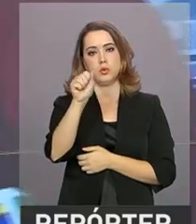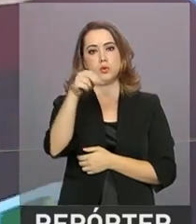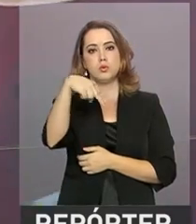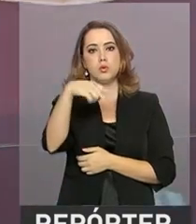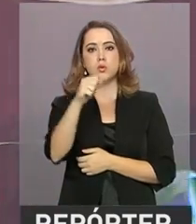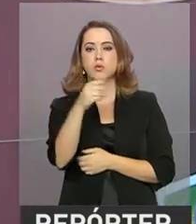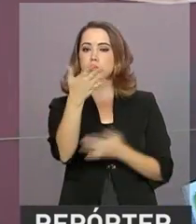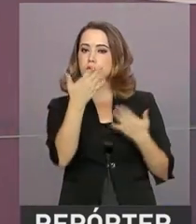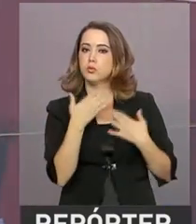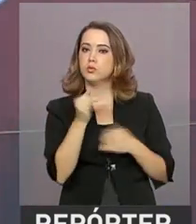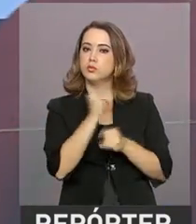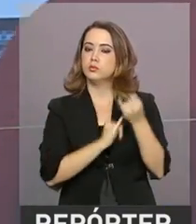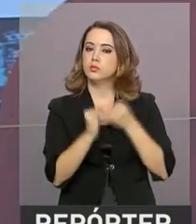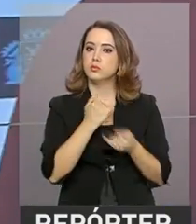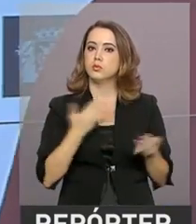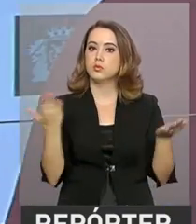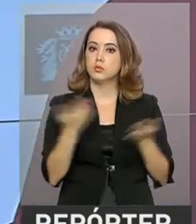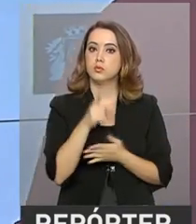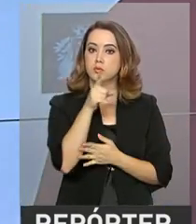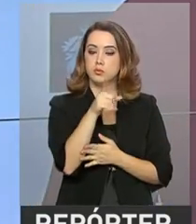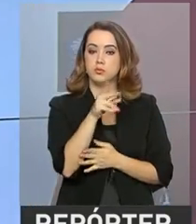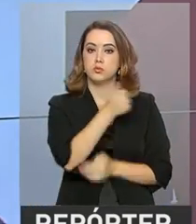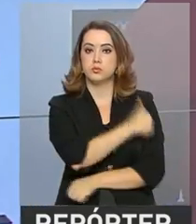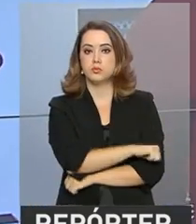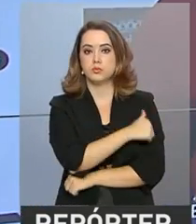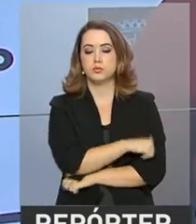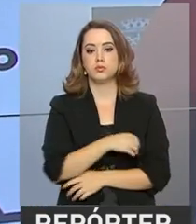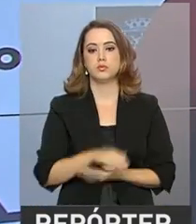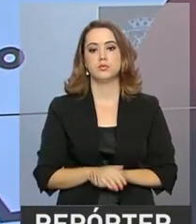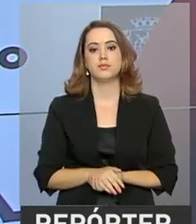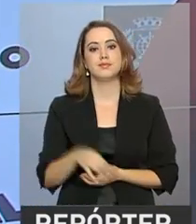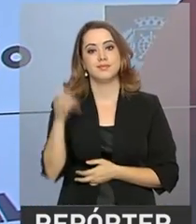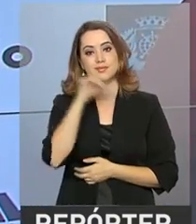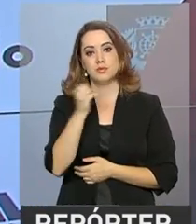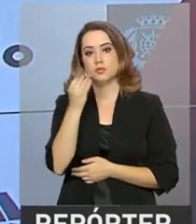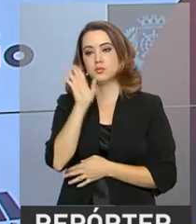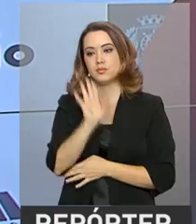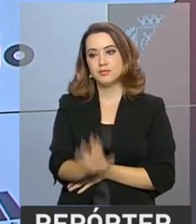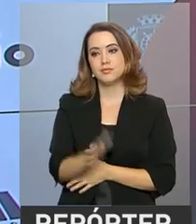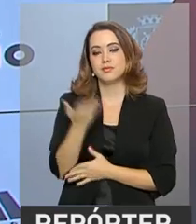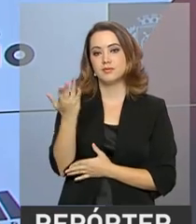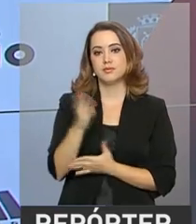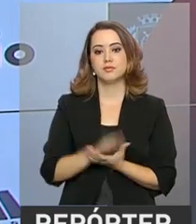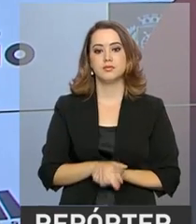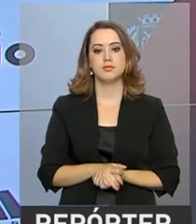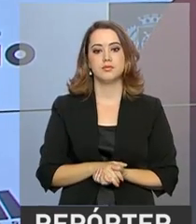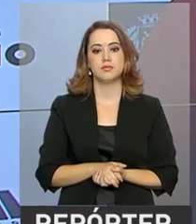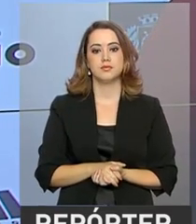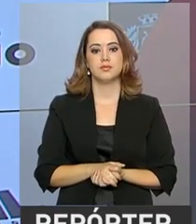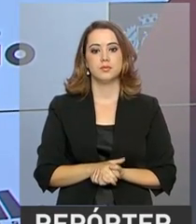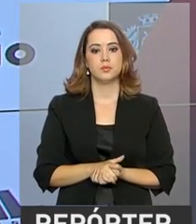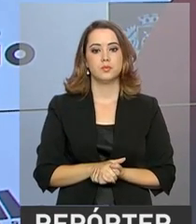informações ao vivo para a gente, direto do Rio de Janeiro. Oi, Lona, boa tarde.